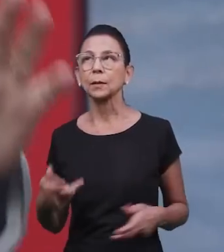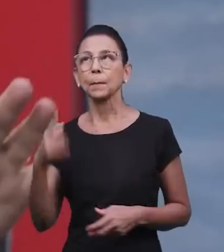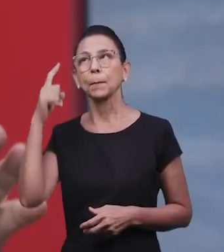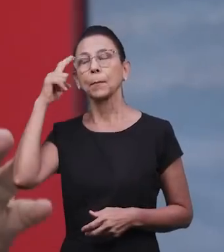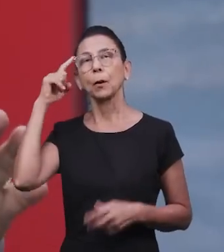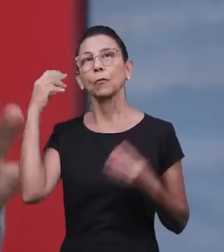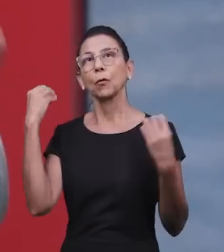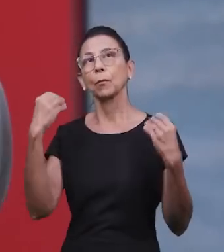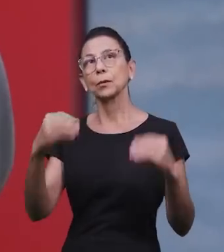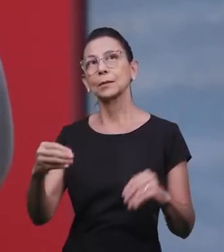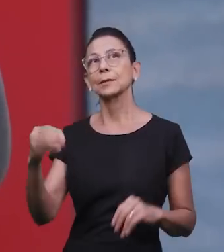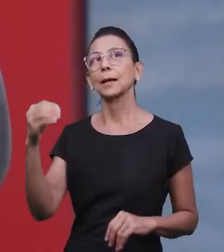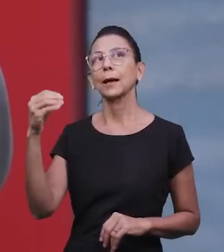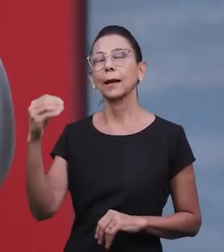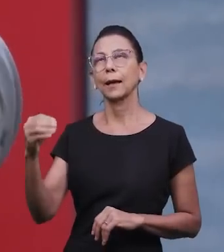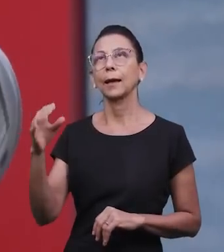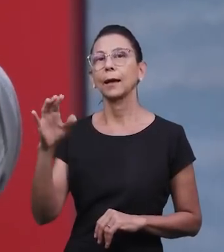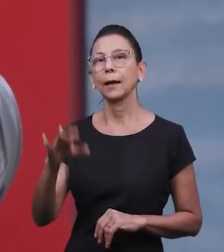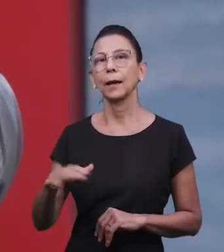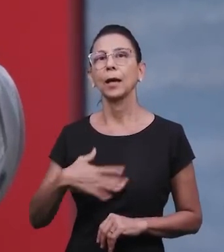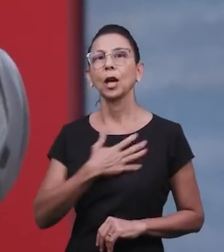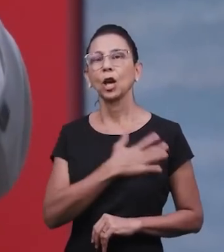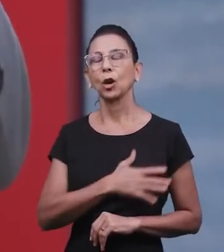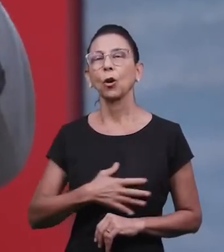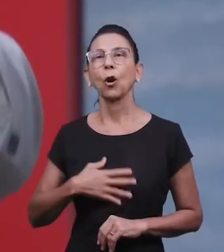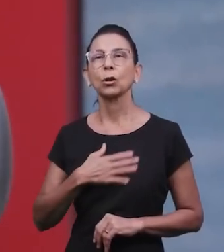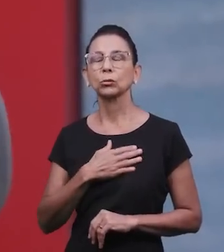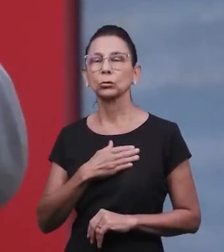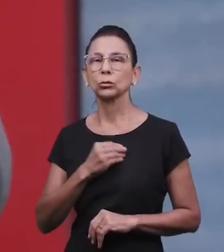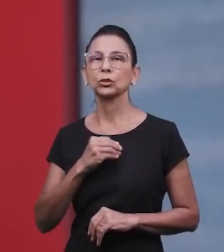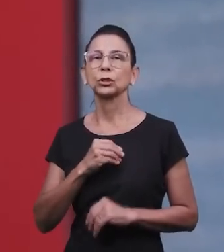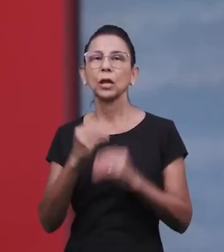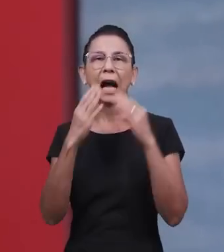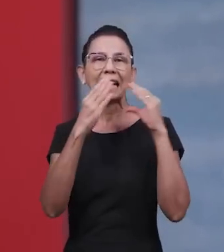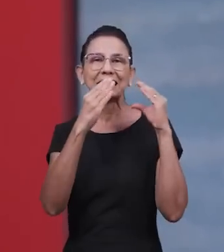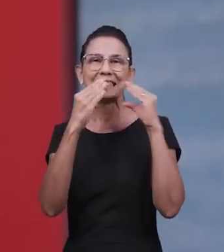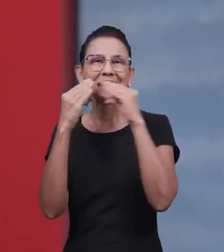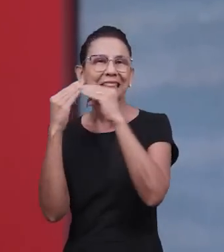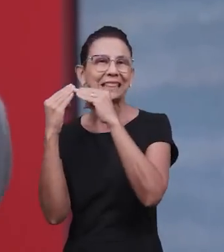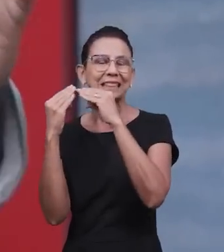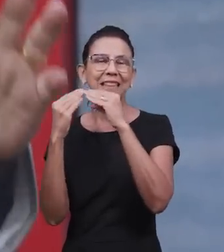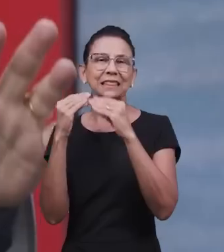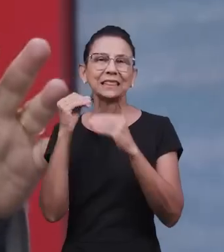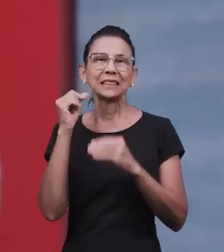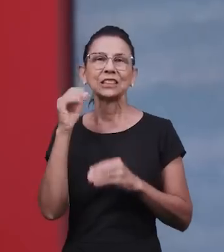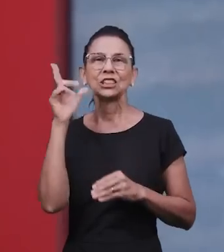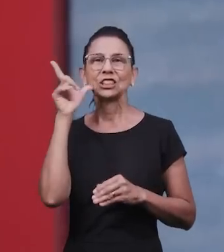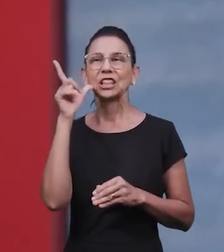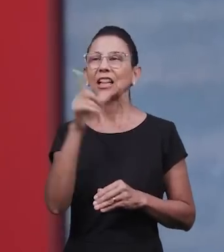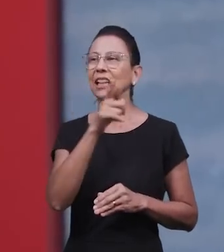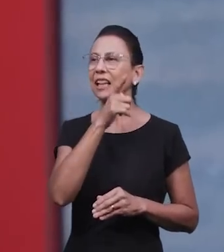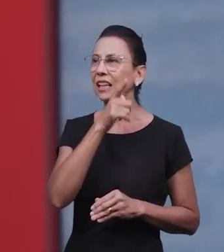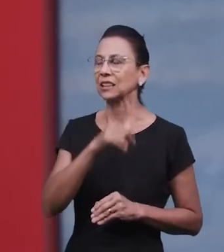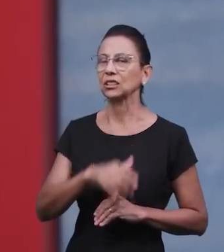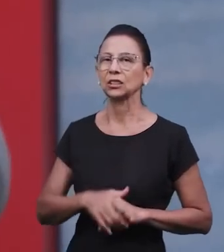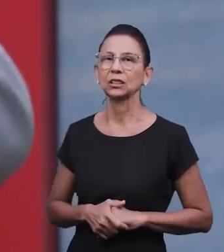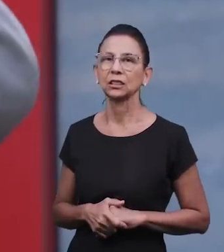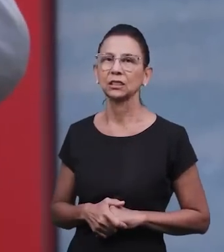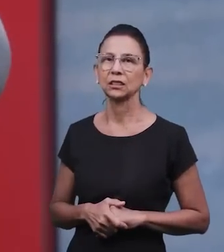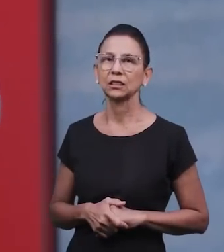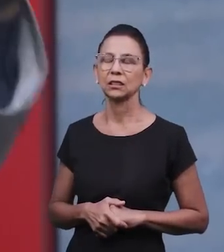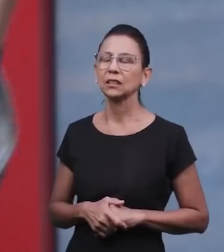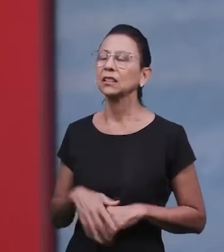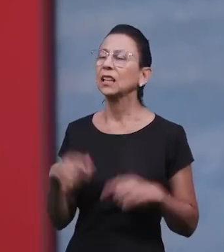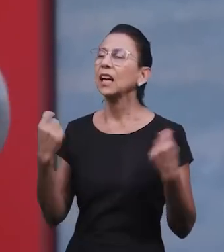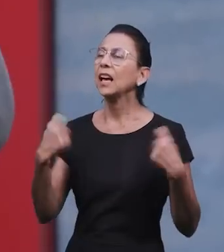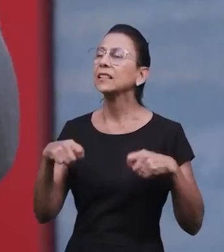que eu gosto de hambúrguer. Você teria necessidade de postar isso num ambiente público? Você,